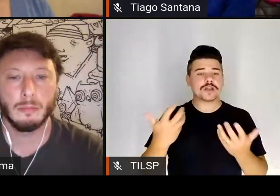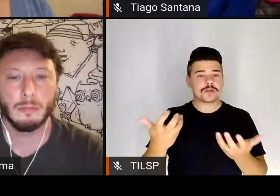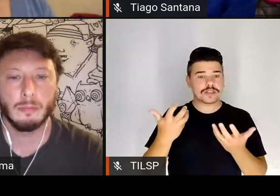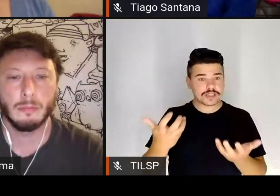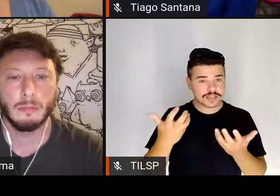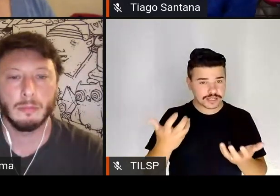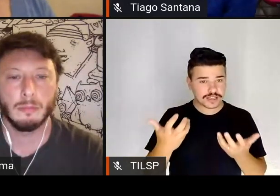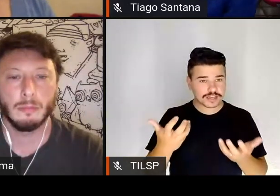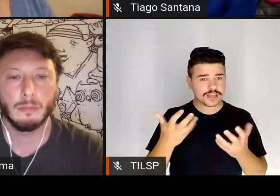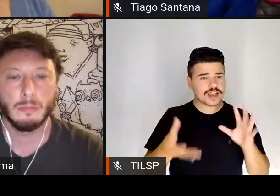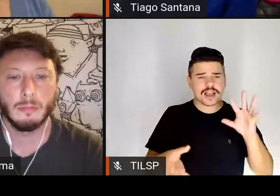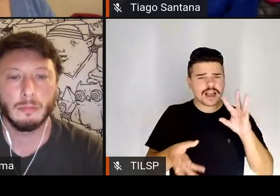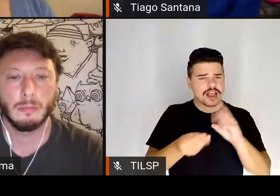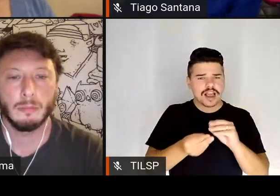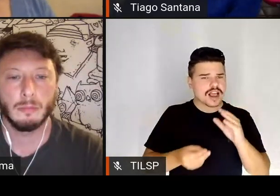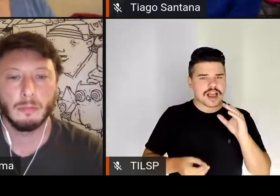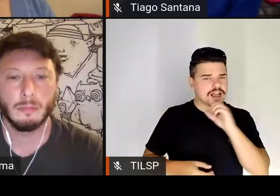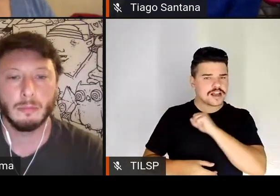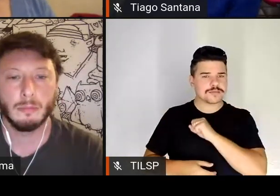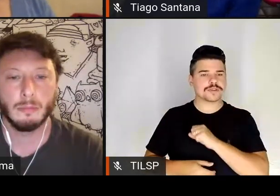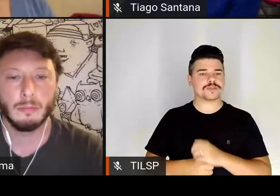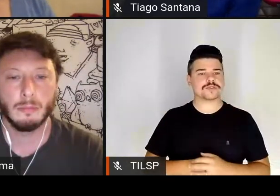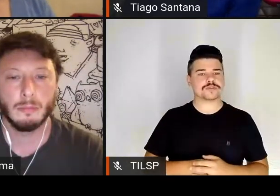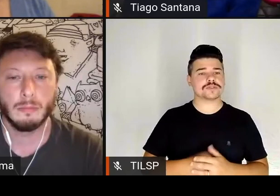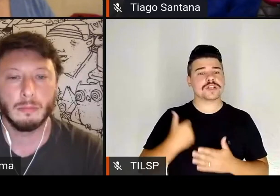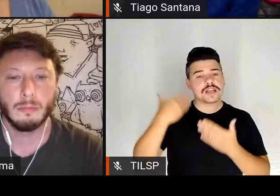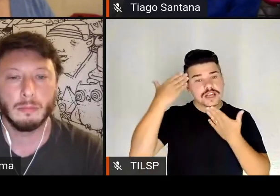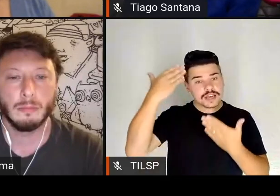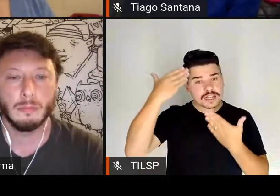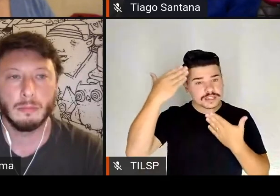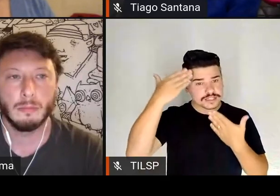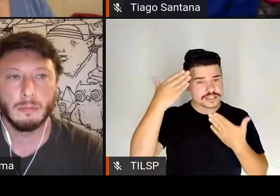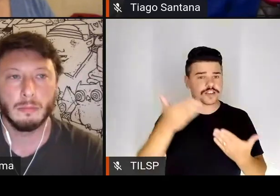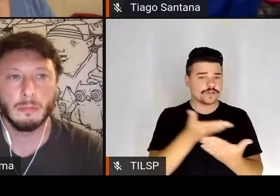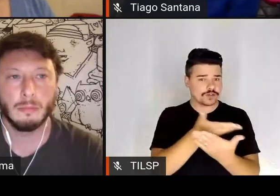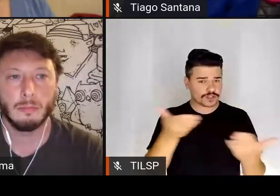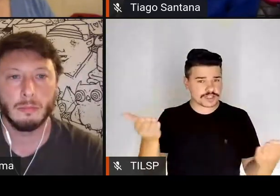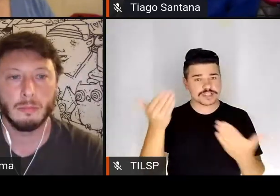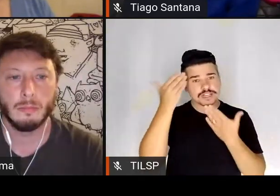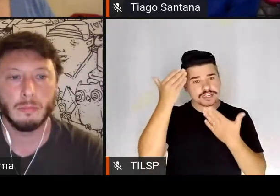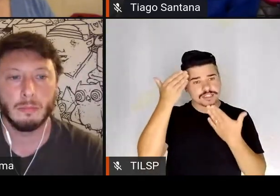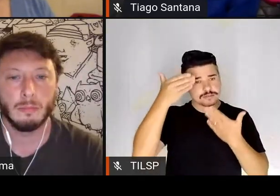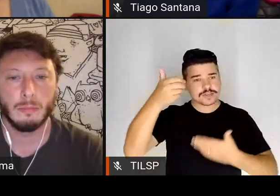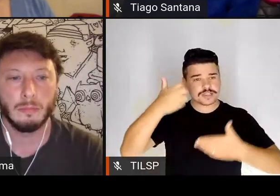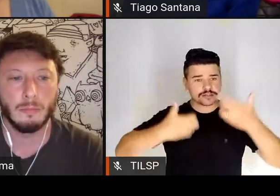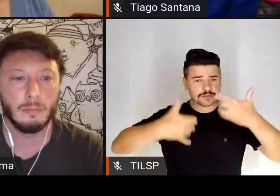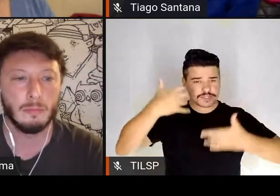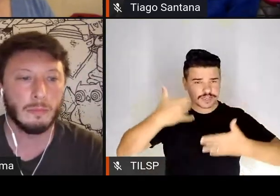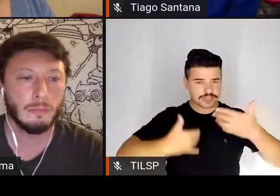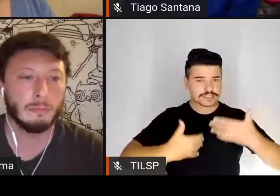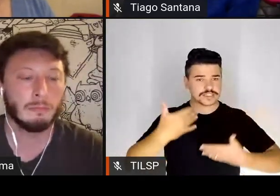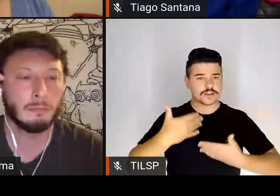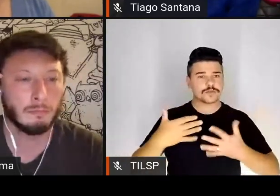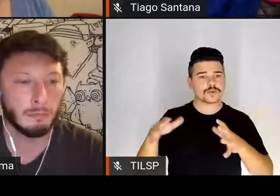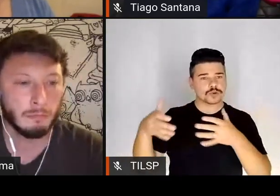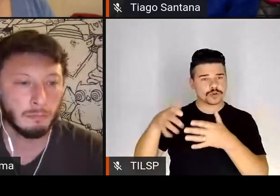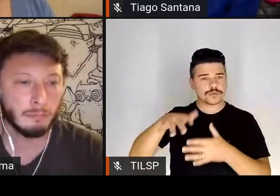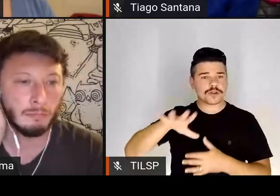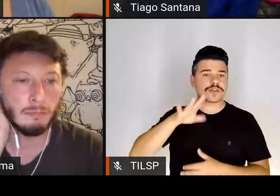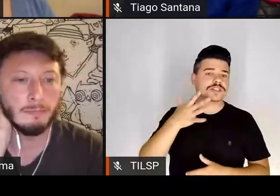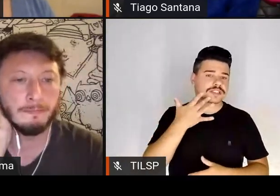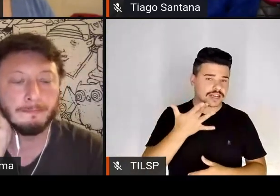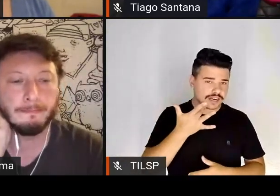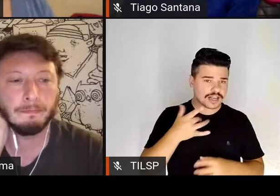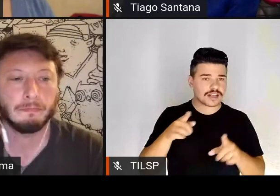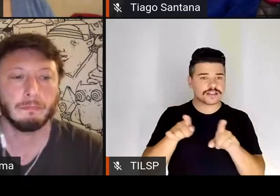Eu queria encerrar rapidamente falando, agradecer a vocês, o Moreira Fala, a Secretaria de Cultura do Ceará,